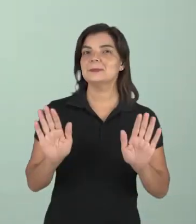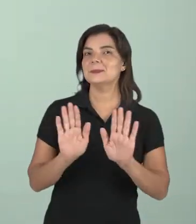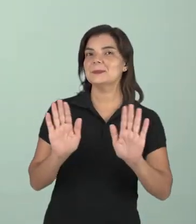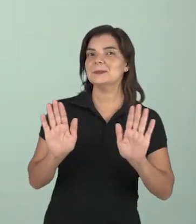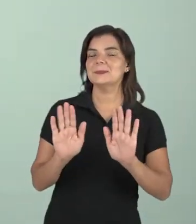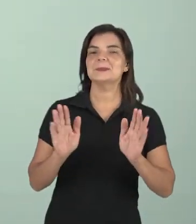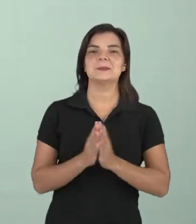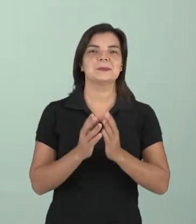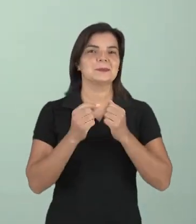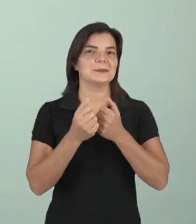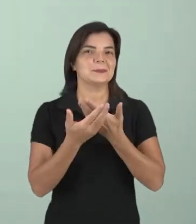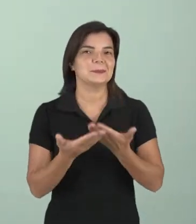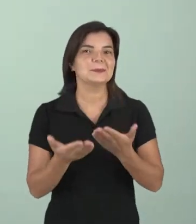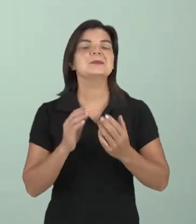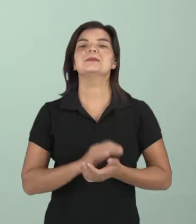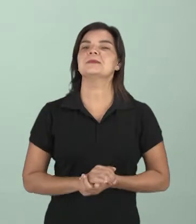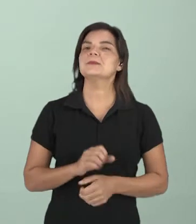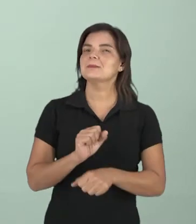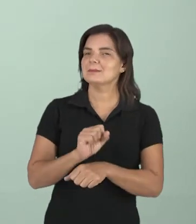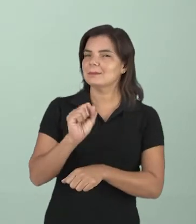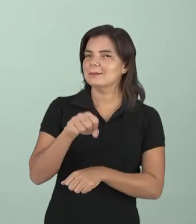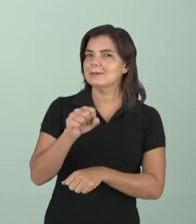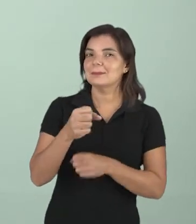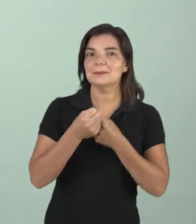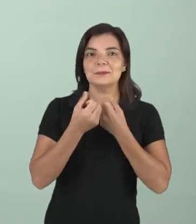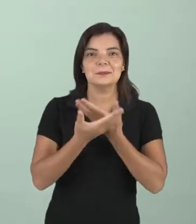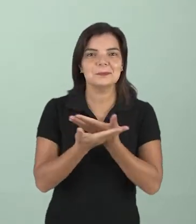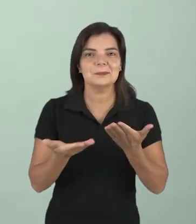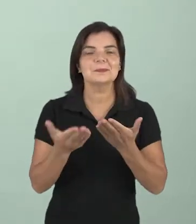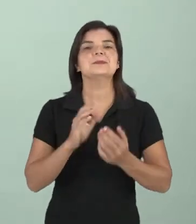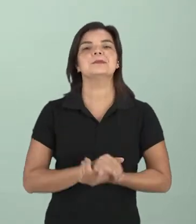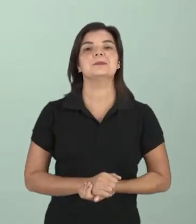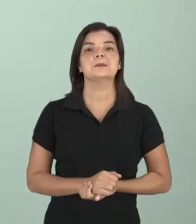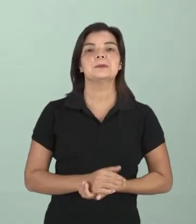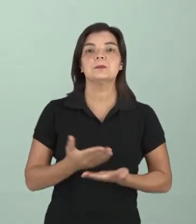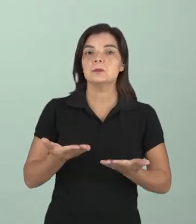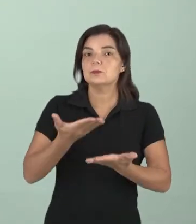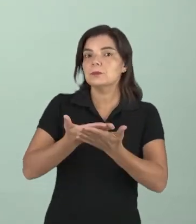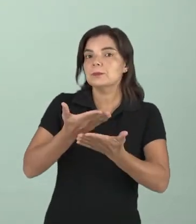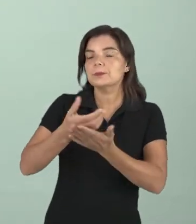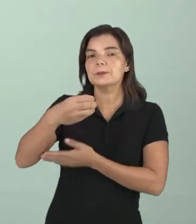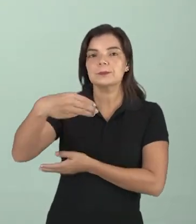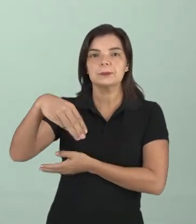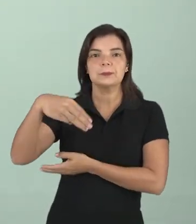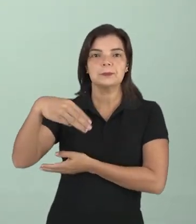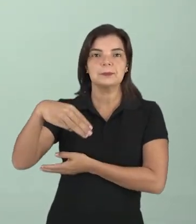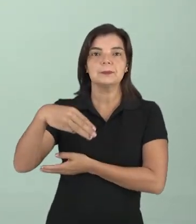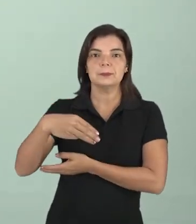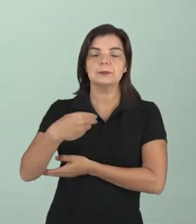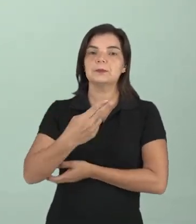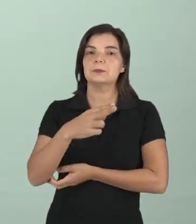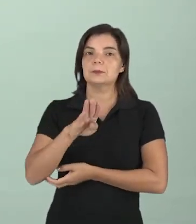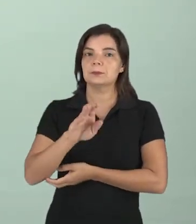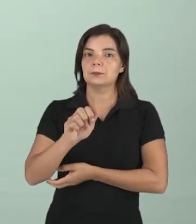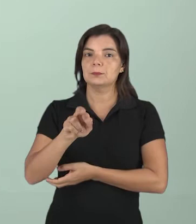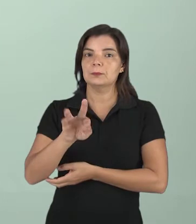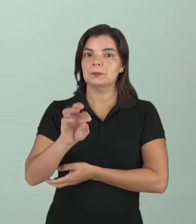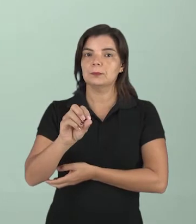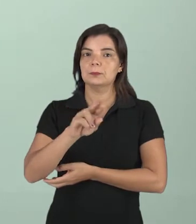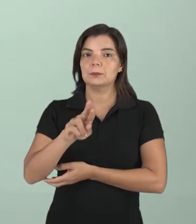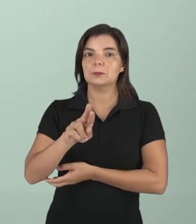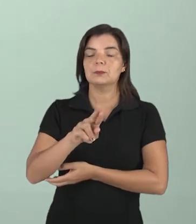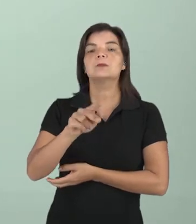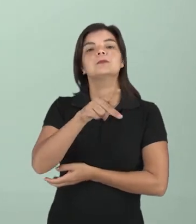Olá pessoal, tudo bem? Eu espero que esteja tudo bem com vocês. Hoje nós vamos a mais uma aula de matemática. Meu nome é Bartô, professor